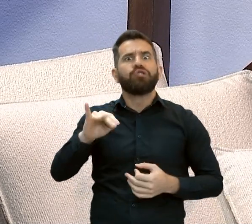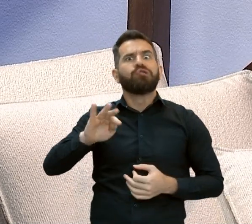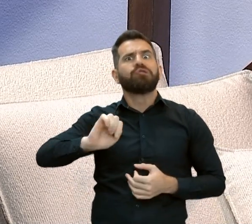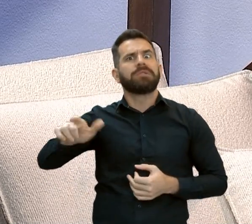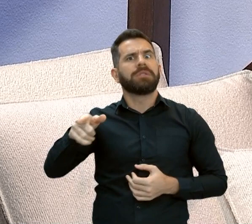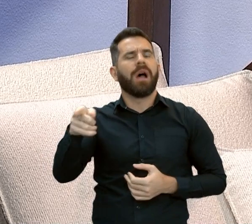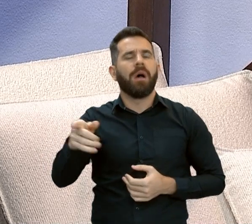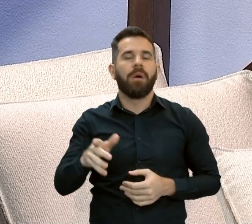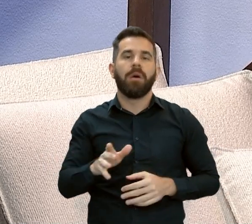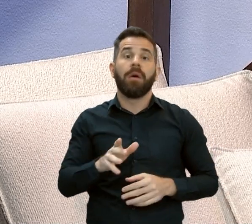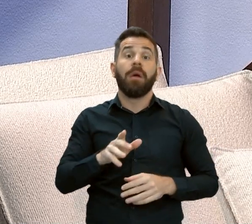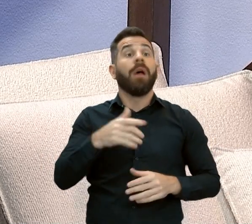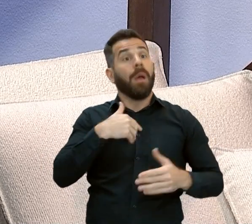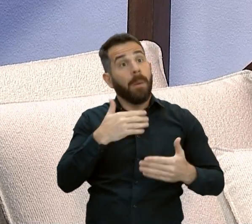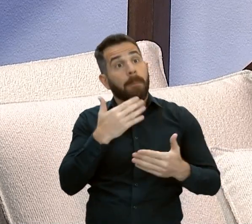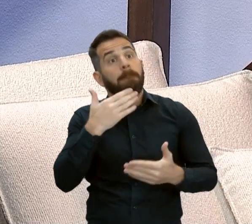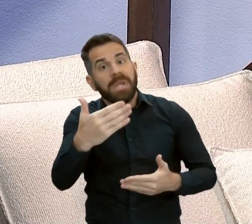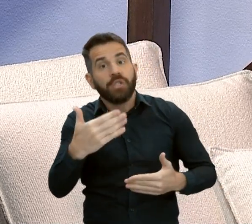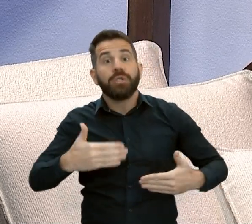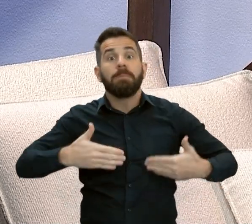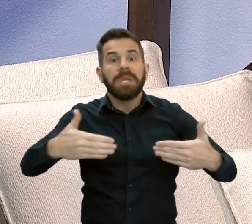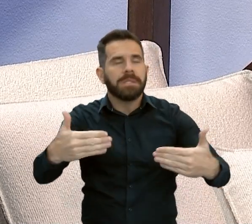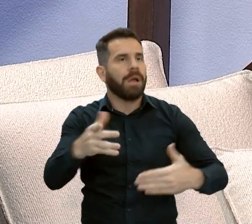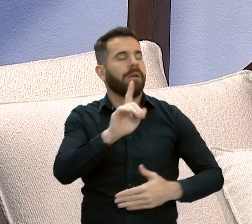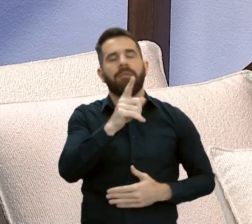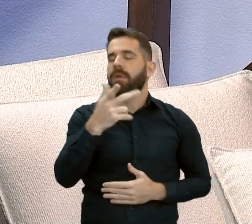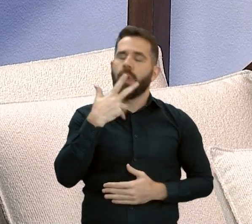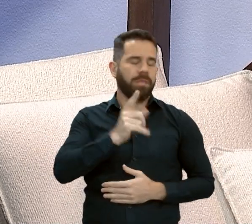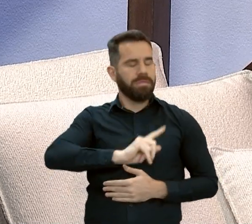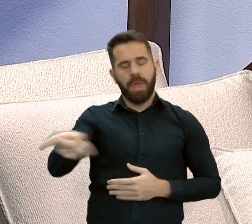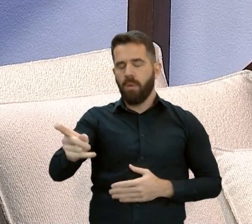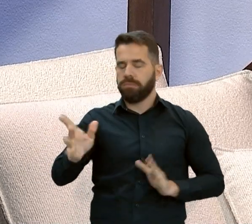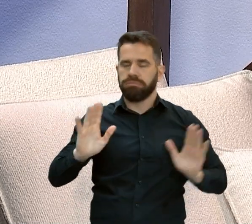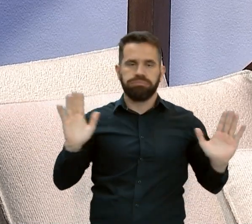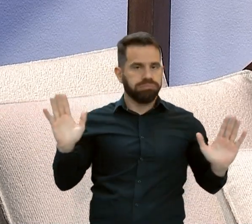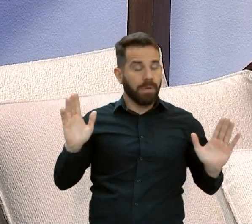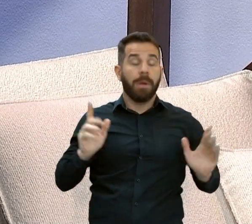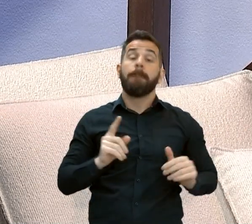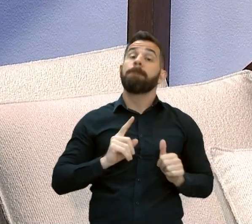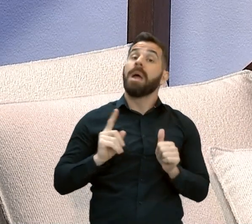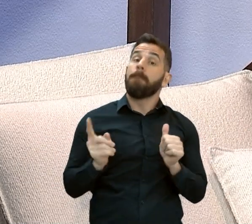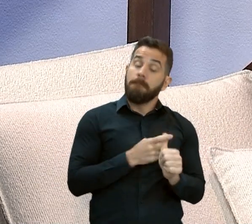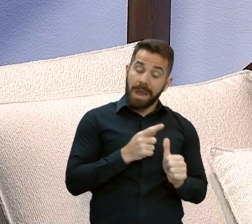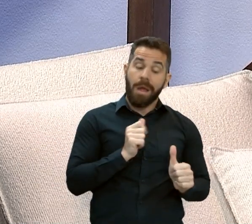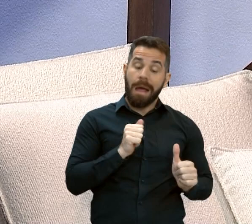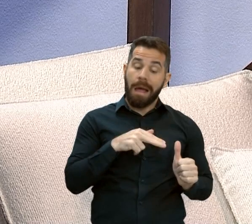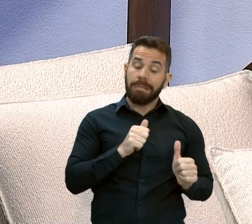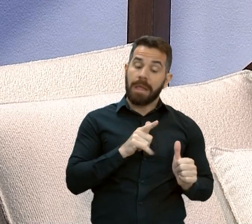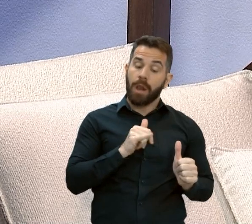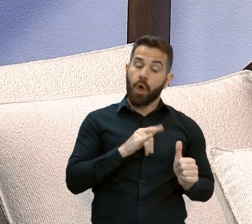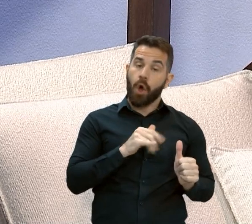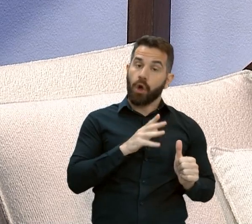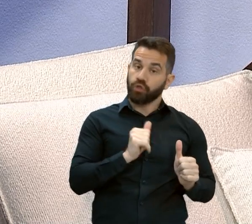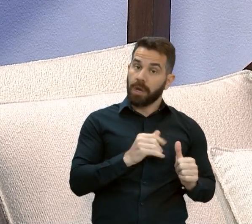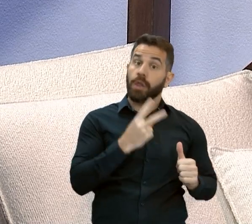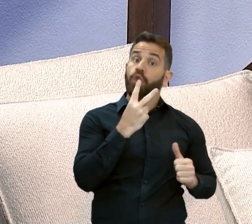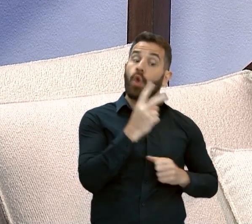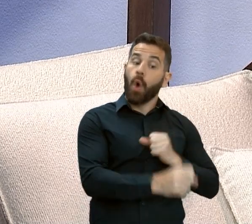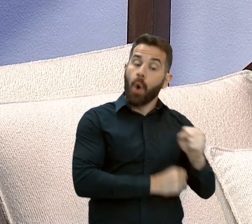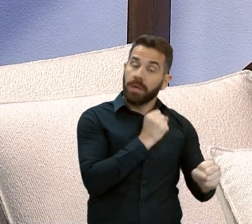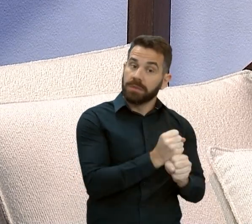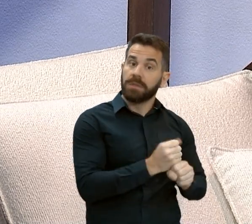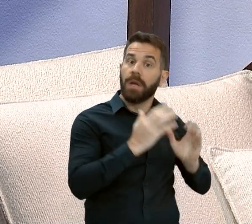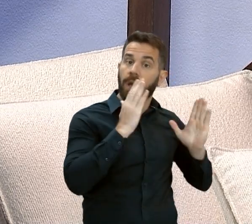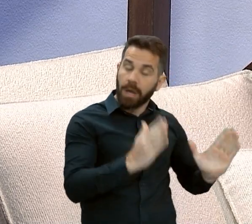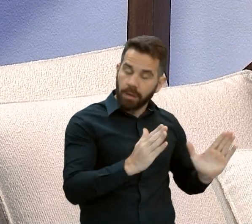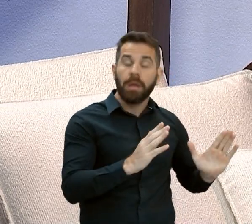vocês é analógica, vocês têm que operar isso 2 anos para depois pedir a digitalização. Então a gente fez